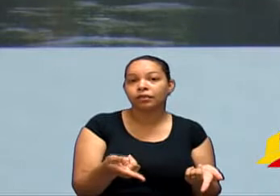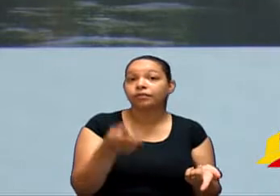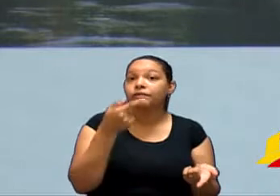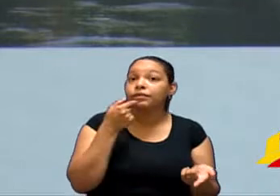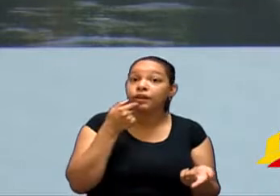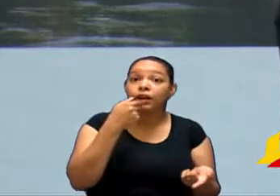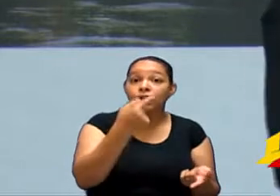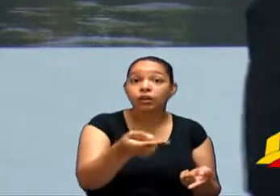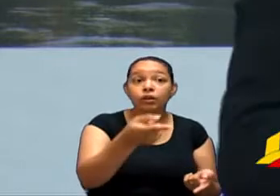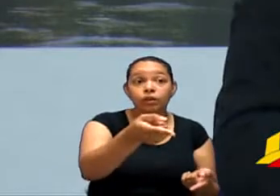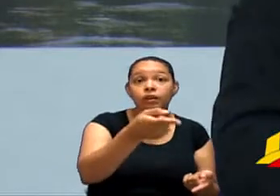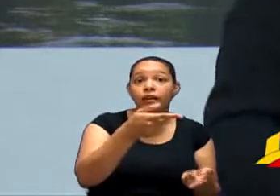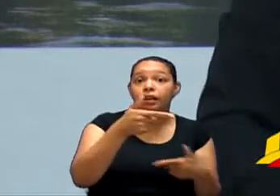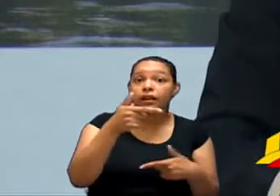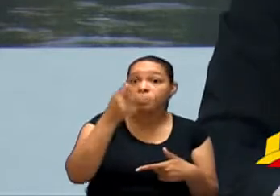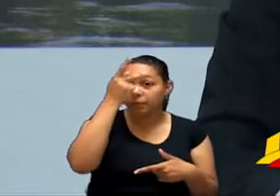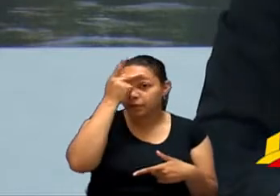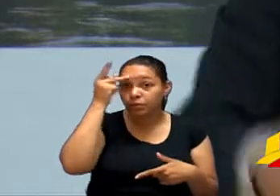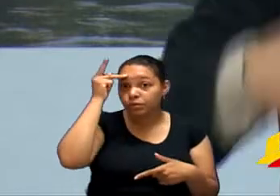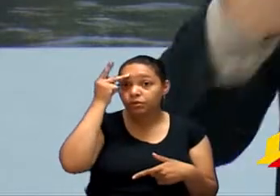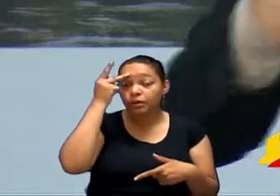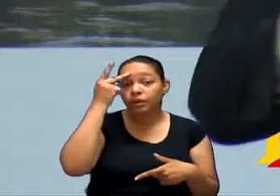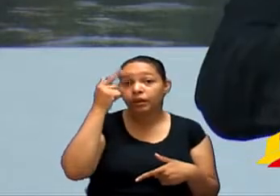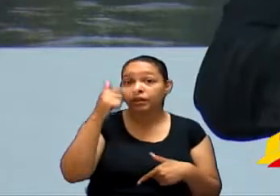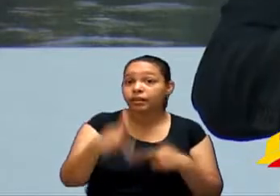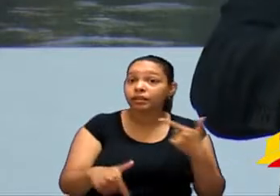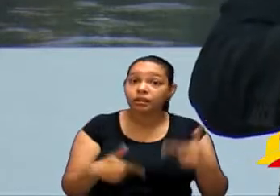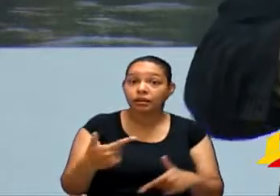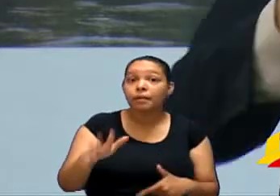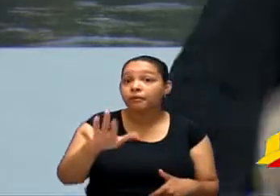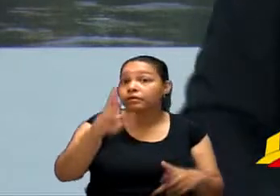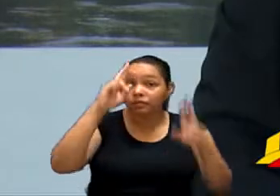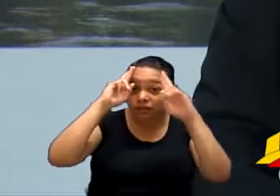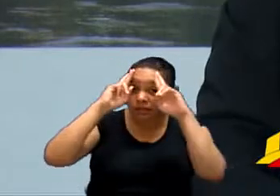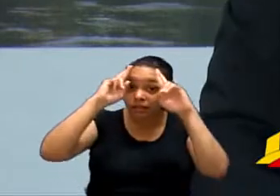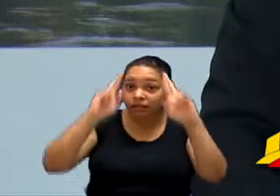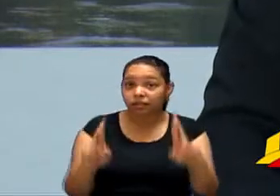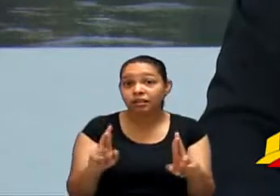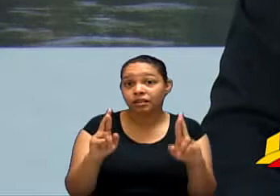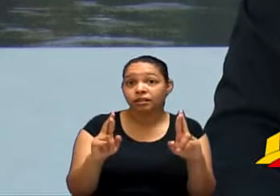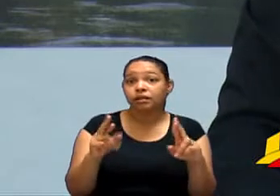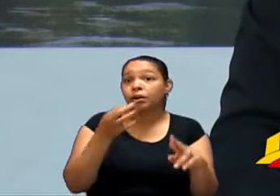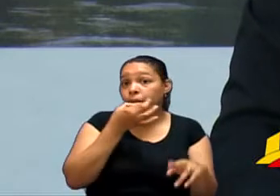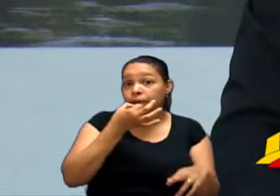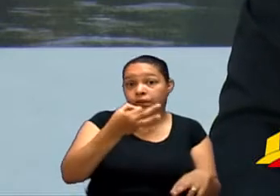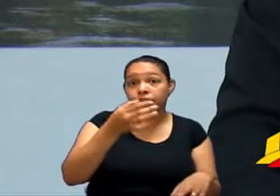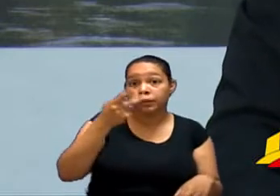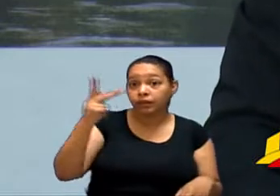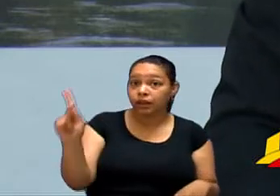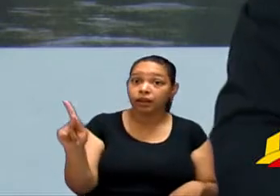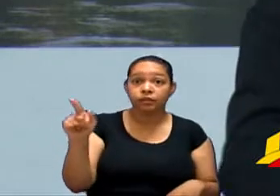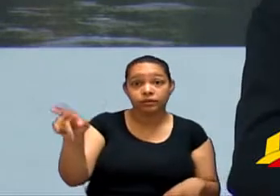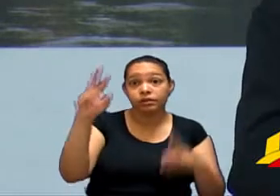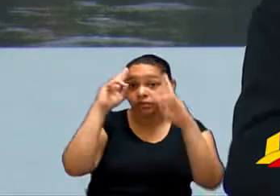um excelente da menina que é Procurador mas o senhor não respeita no caso a opinião dela